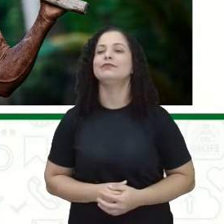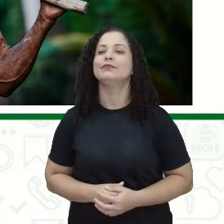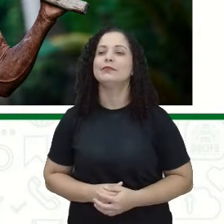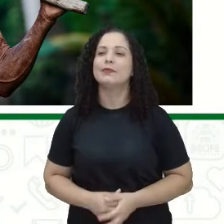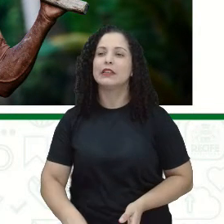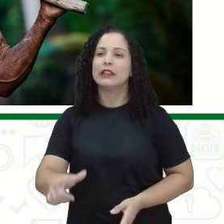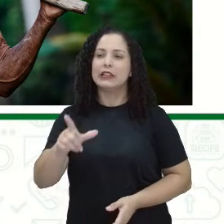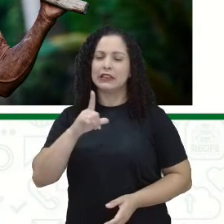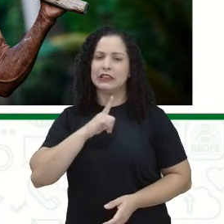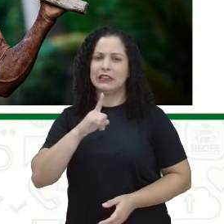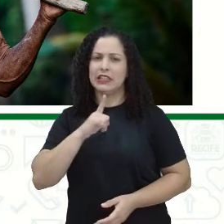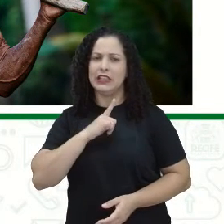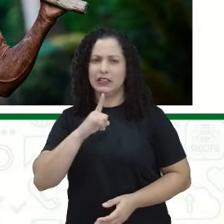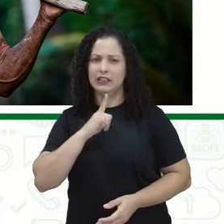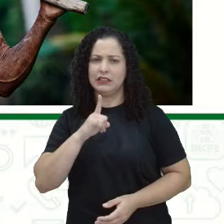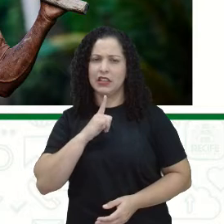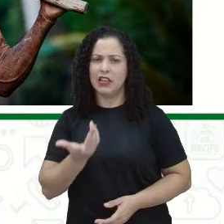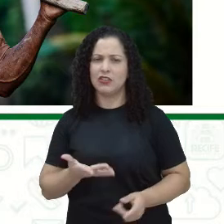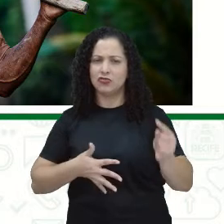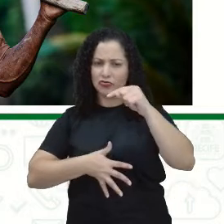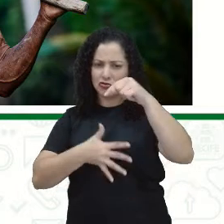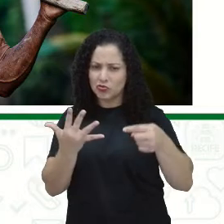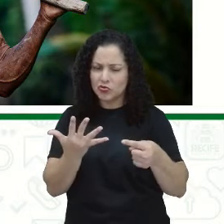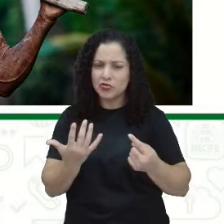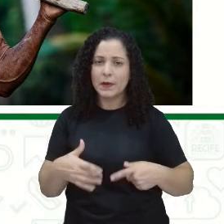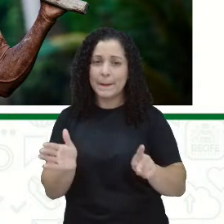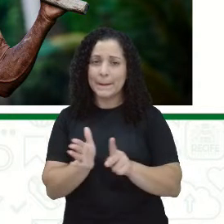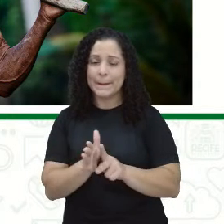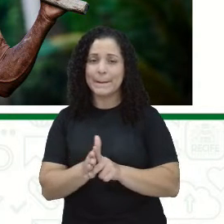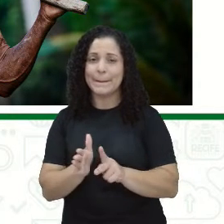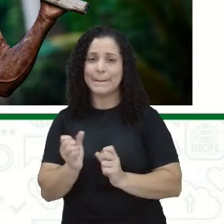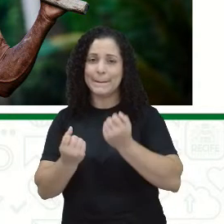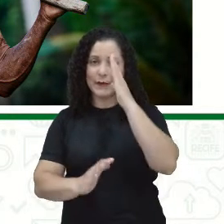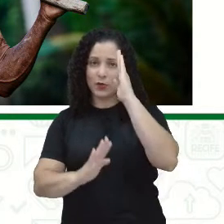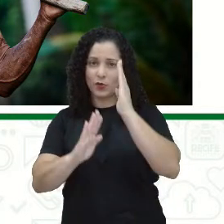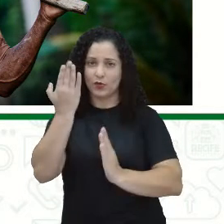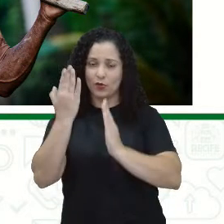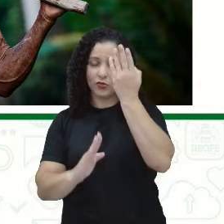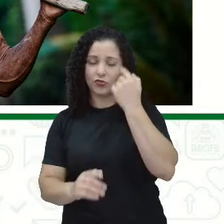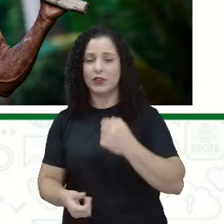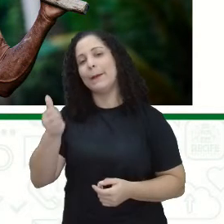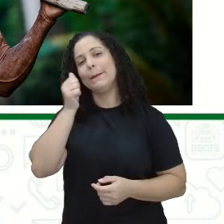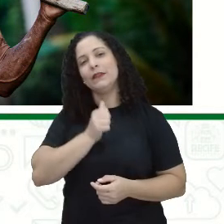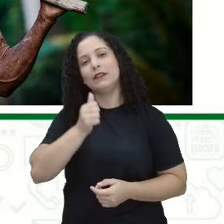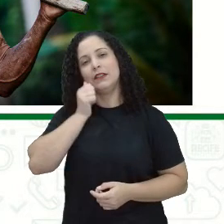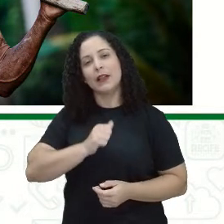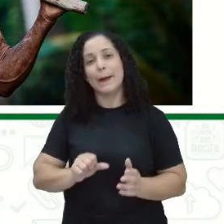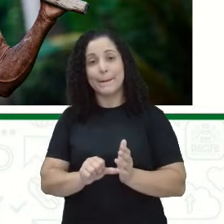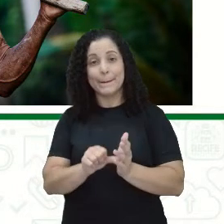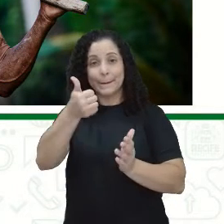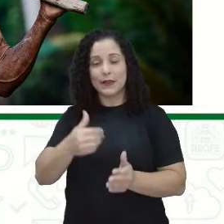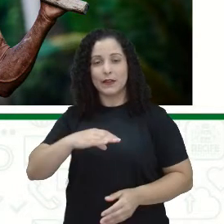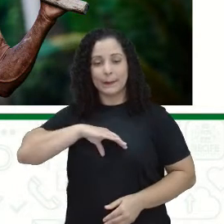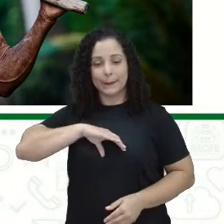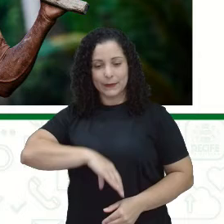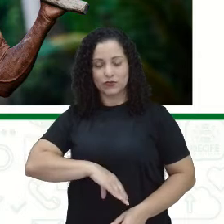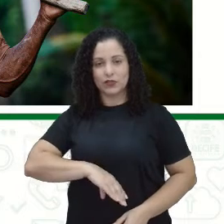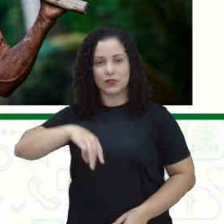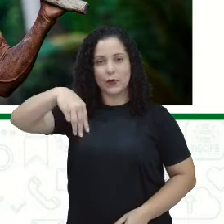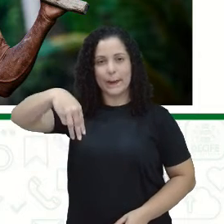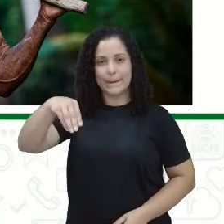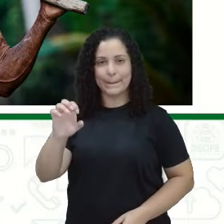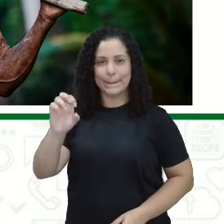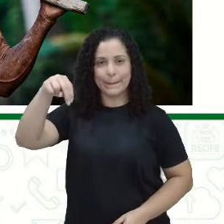tem suas questões biológicas, como eu falei na adolescência, tem essa primeira menstruação, que é a menarca. E